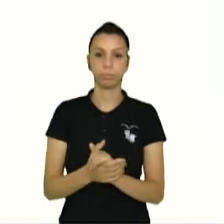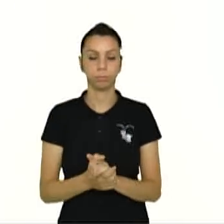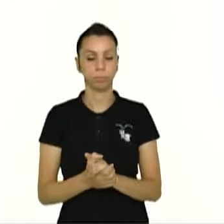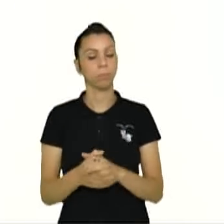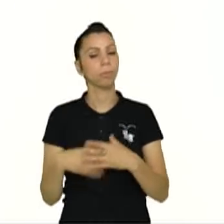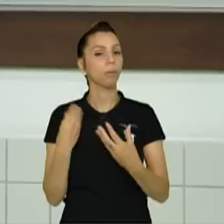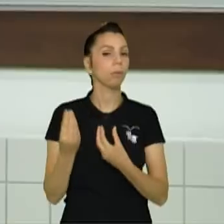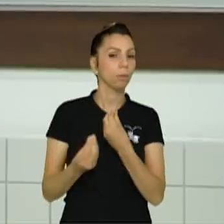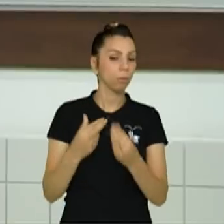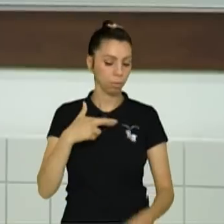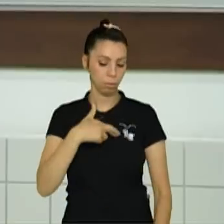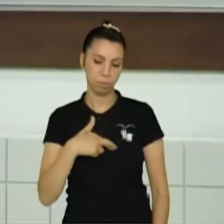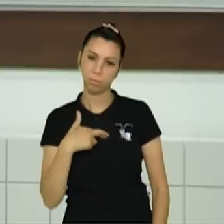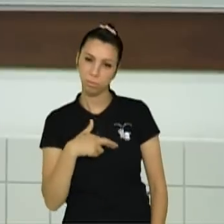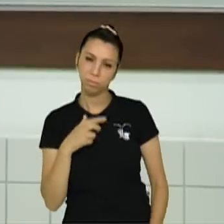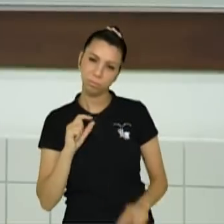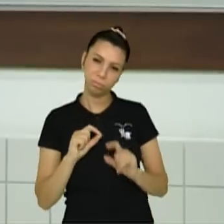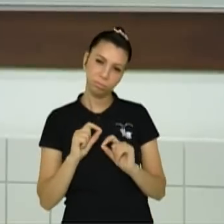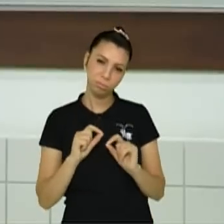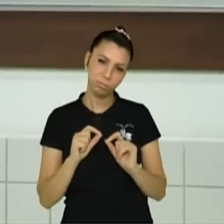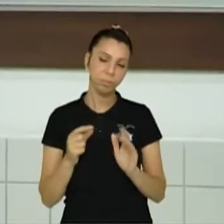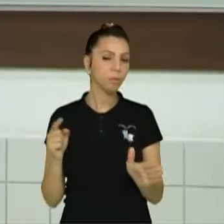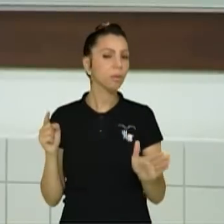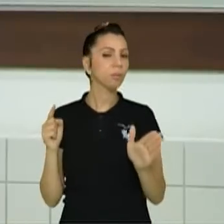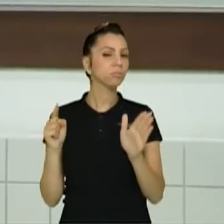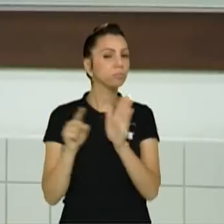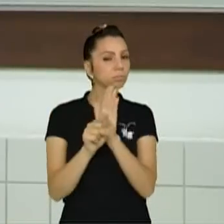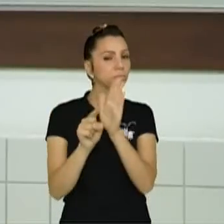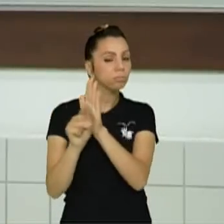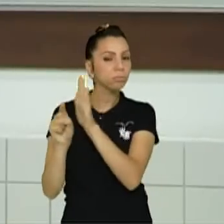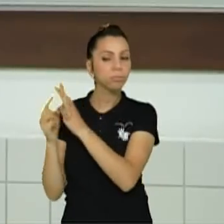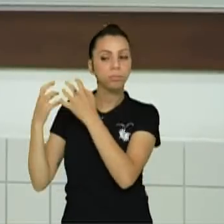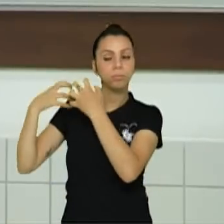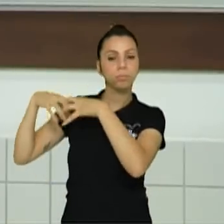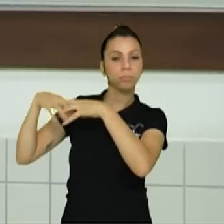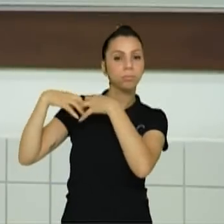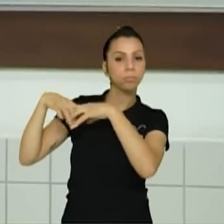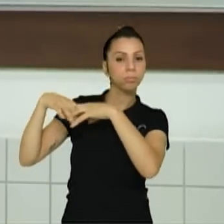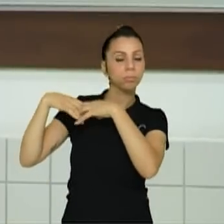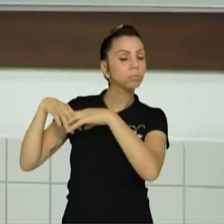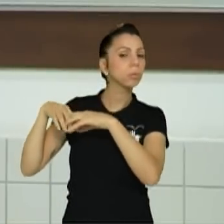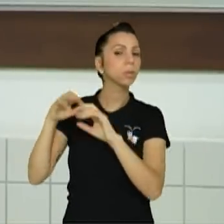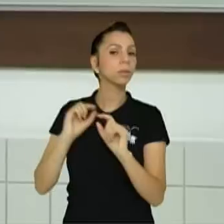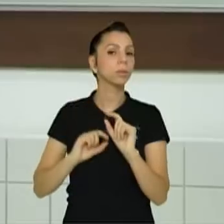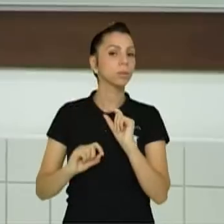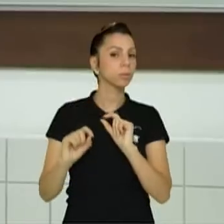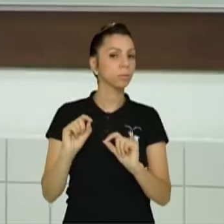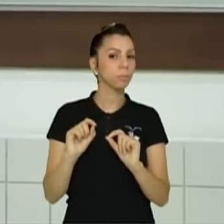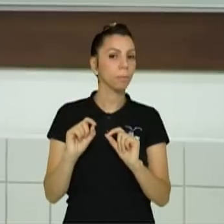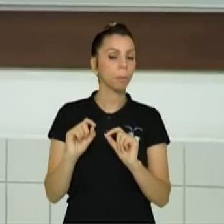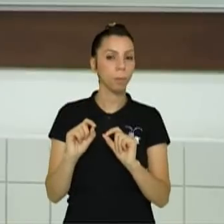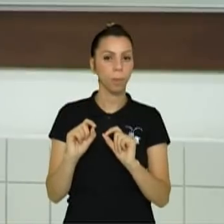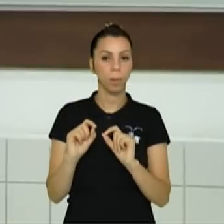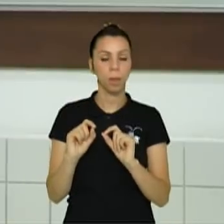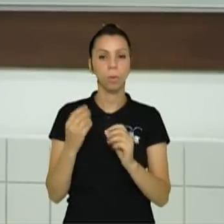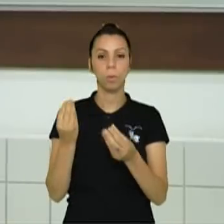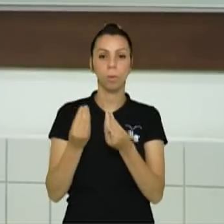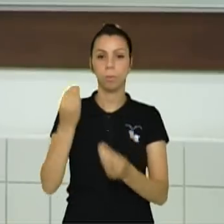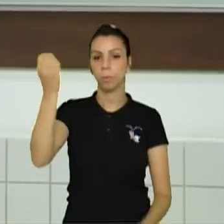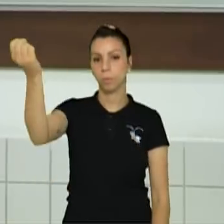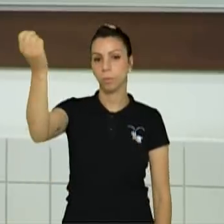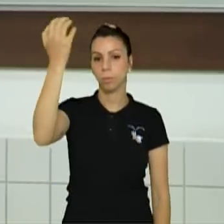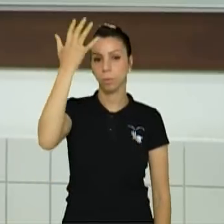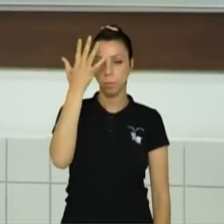seja, o romantismo ele vai questionar aquela questão exatamente do iluminismo